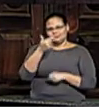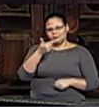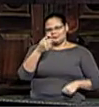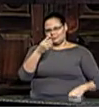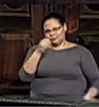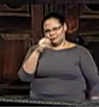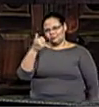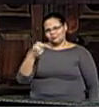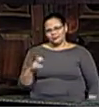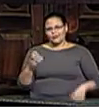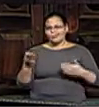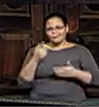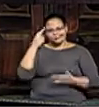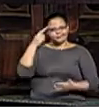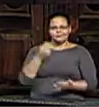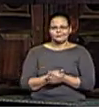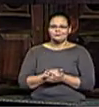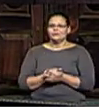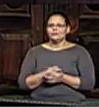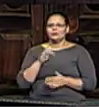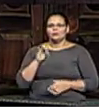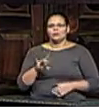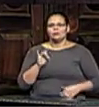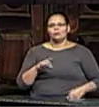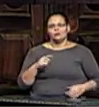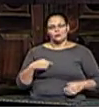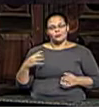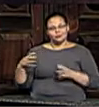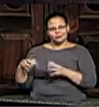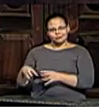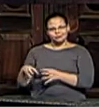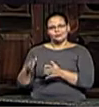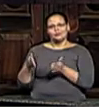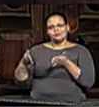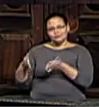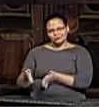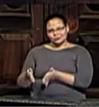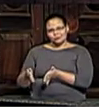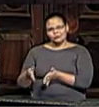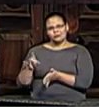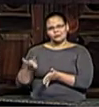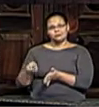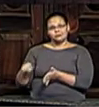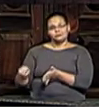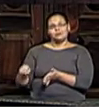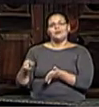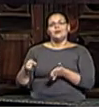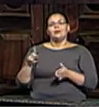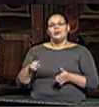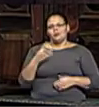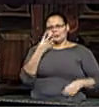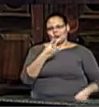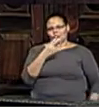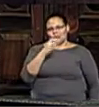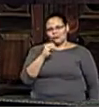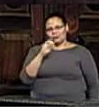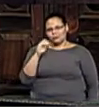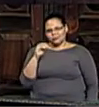decide agora, decide apenas pelo lado de uma única moeda, que são as